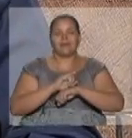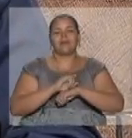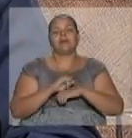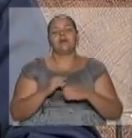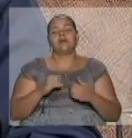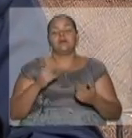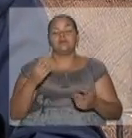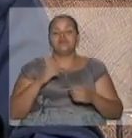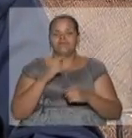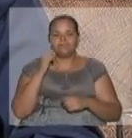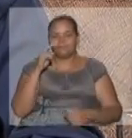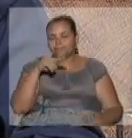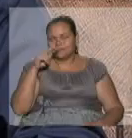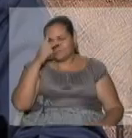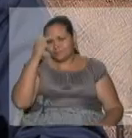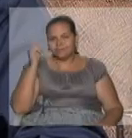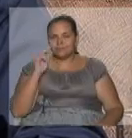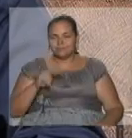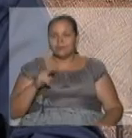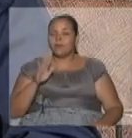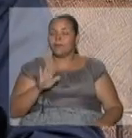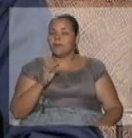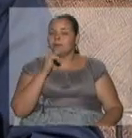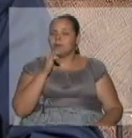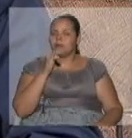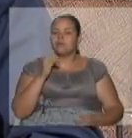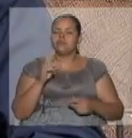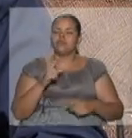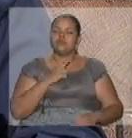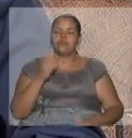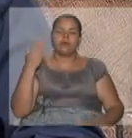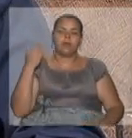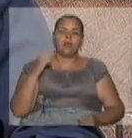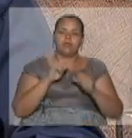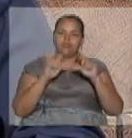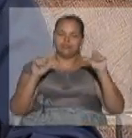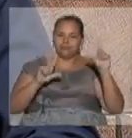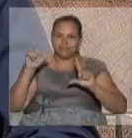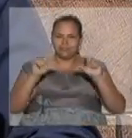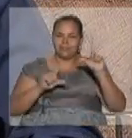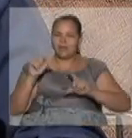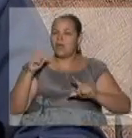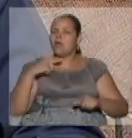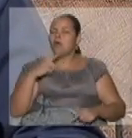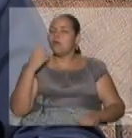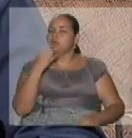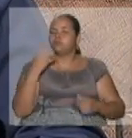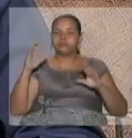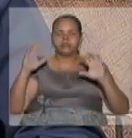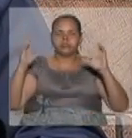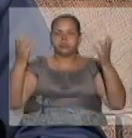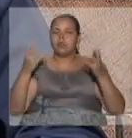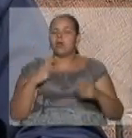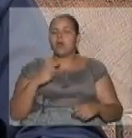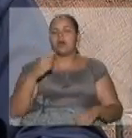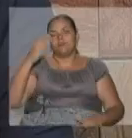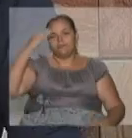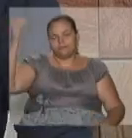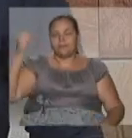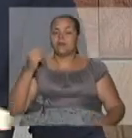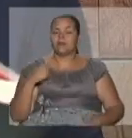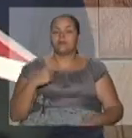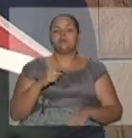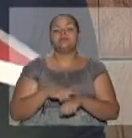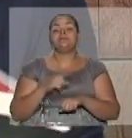você coloca no horário nobre, é diferente. Como tinha antigamente aqueles programas de musicais que eram um sucesso. Verdade. Nosso